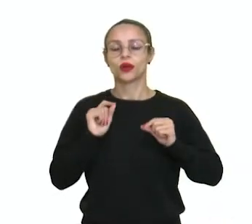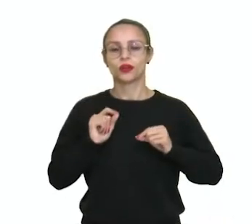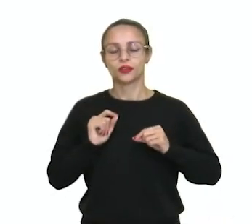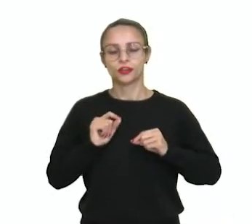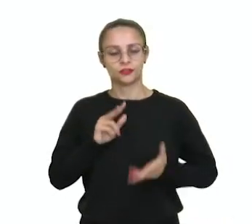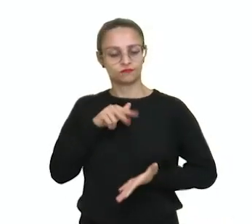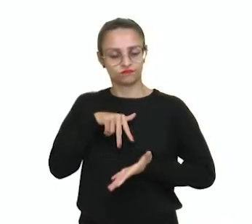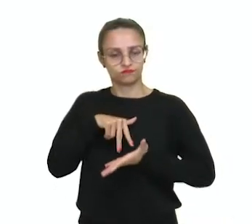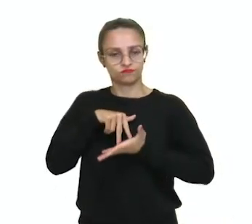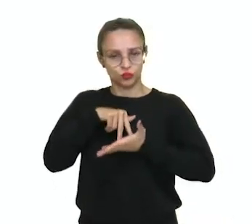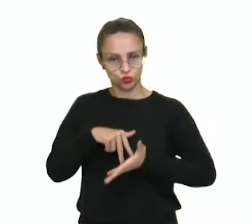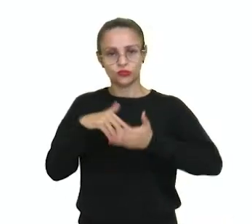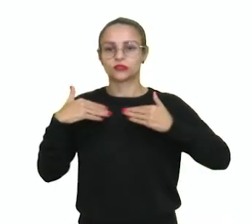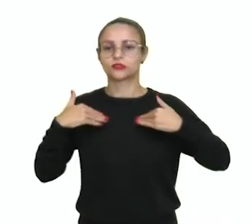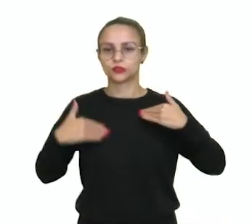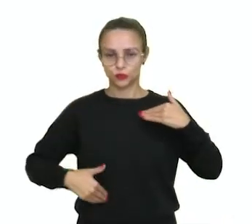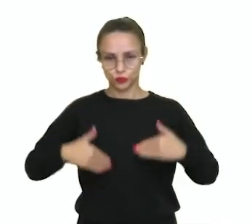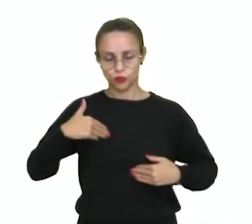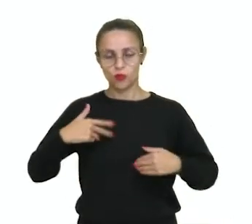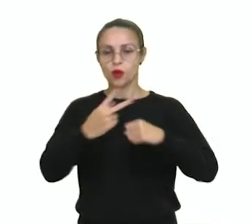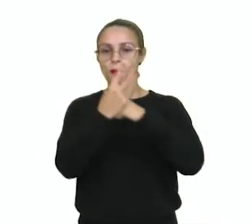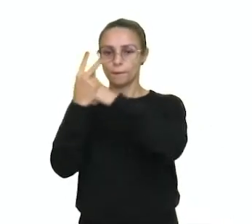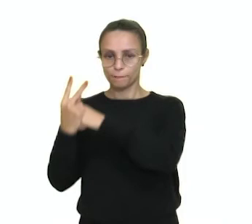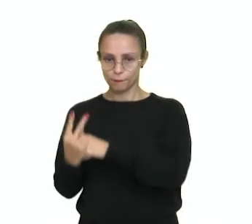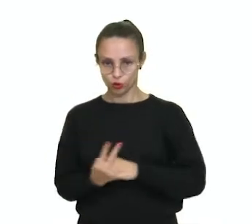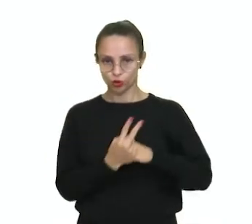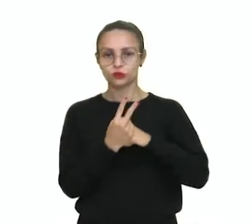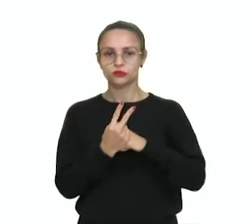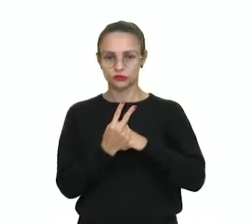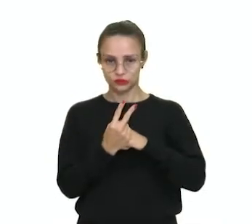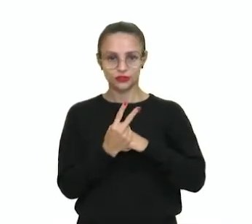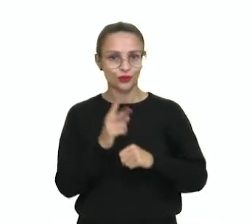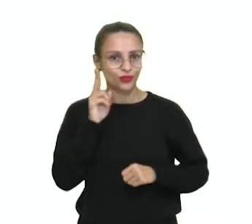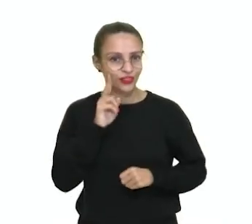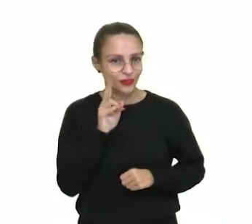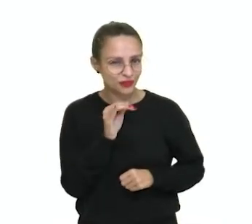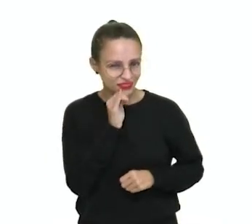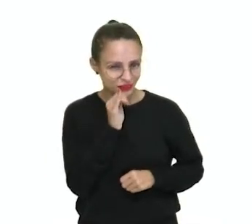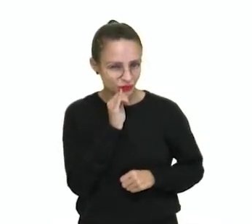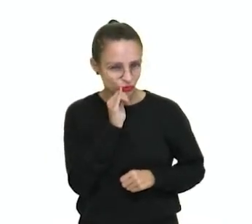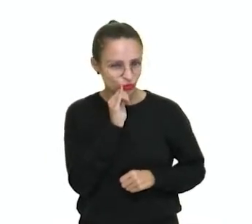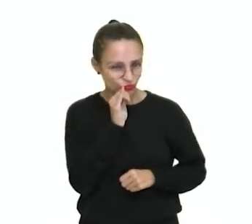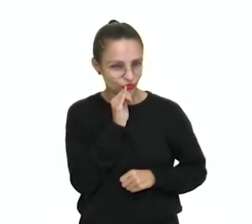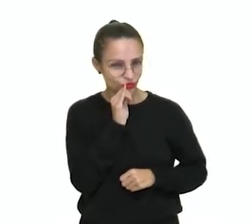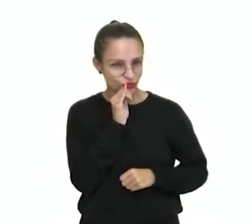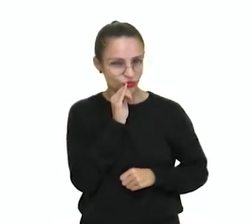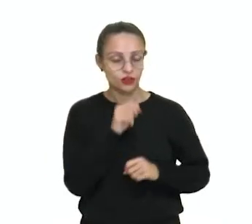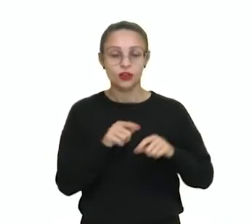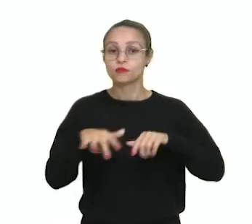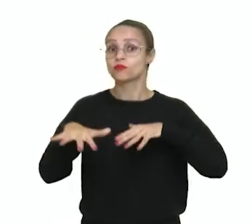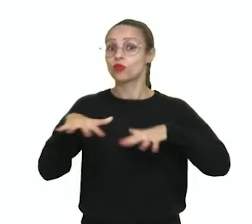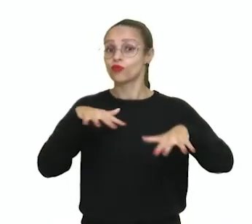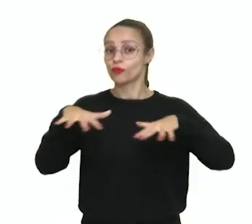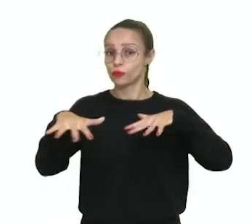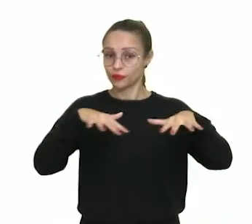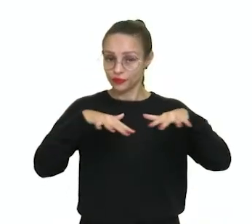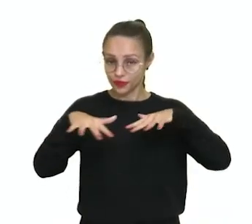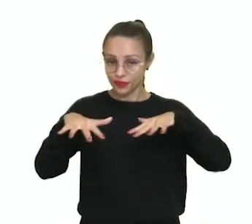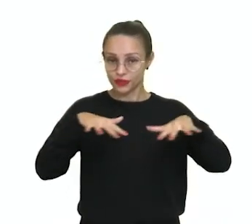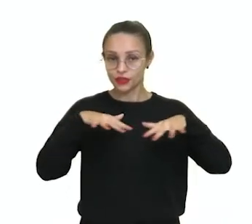sustentação do nosso corpo, a proteção de órgãos internos, lembra dos exemplos que eu dei? O